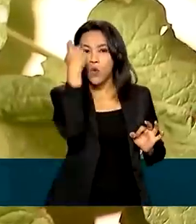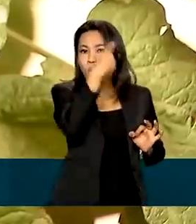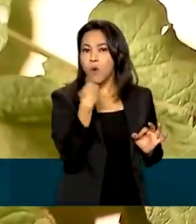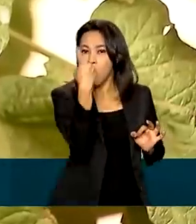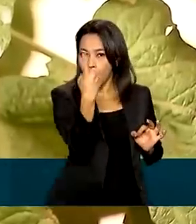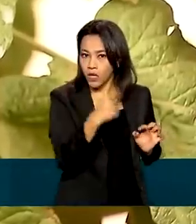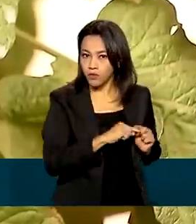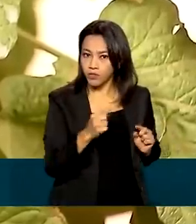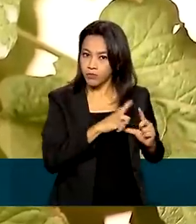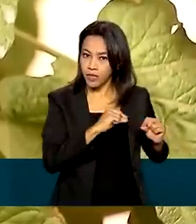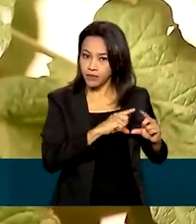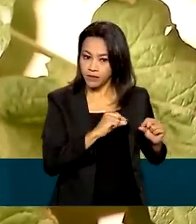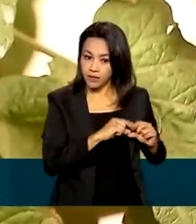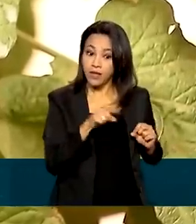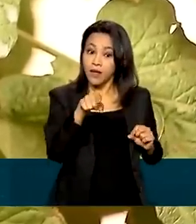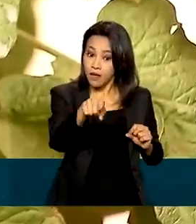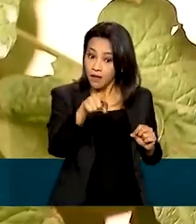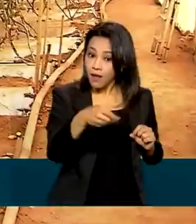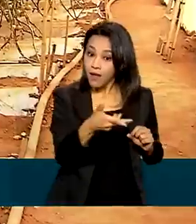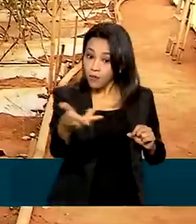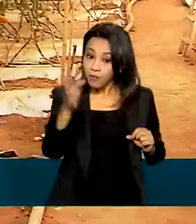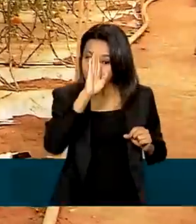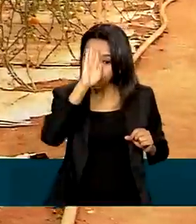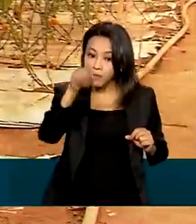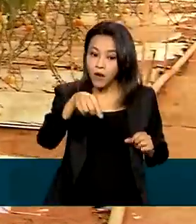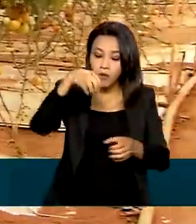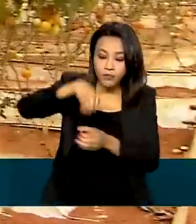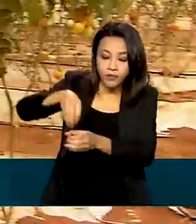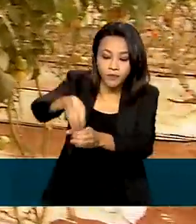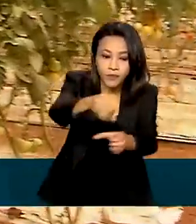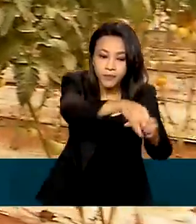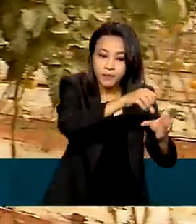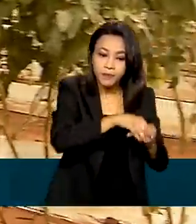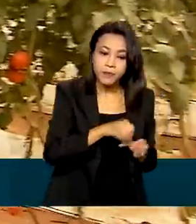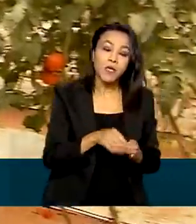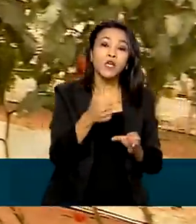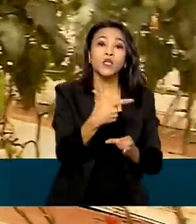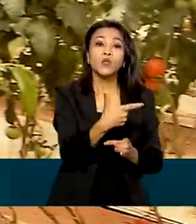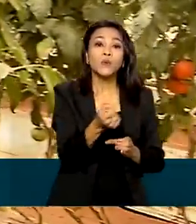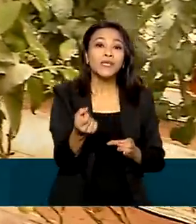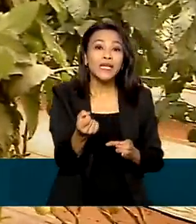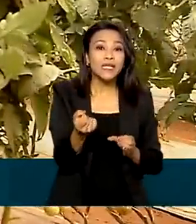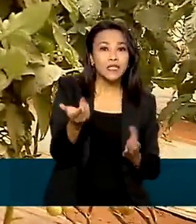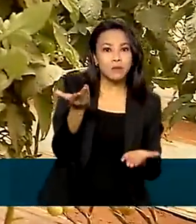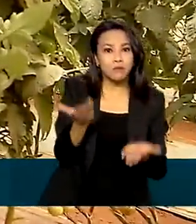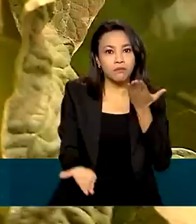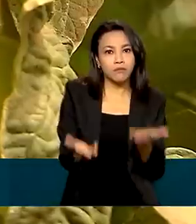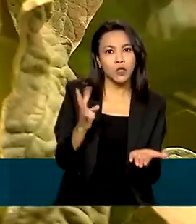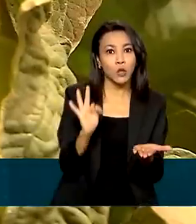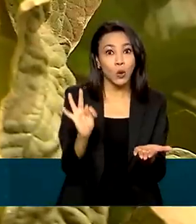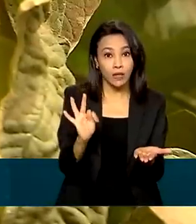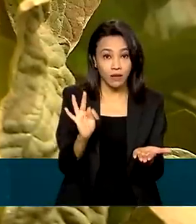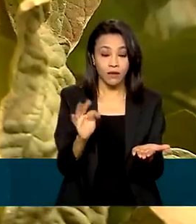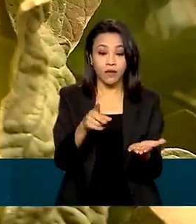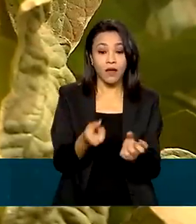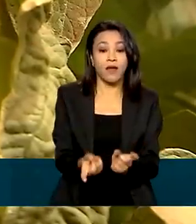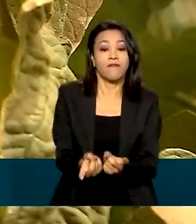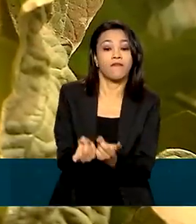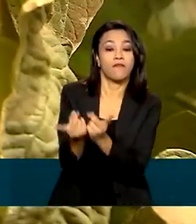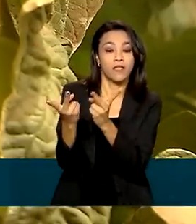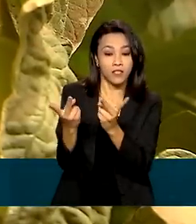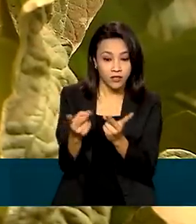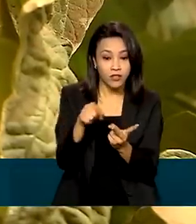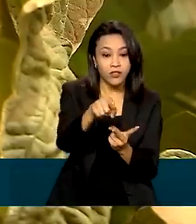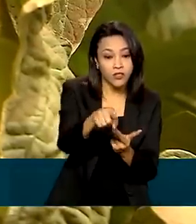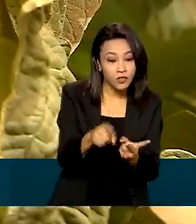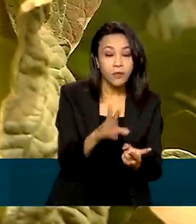de tomate orgânico é a principal atividade. São 200 toneladas produzidas por ano. O produto é vendido para uma rede